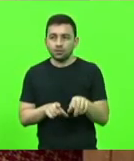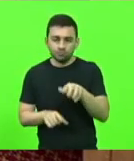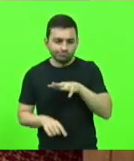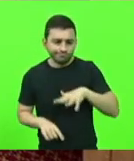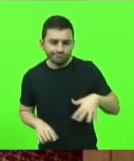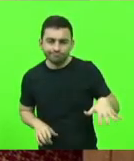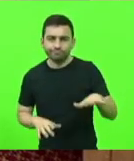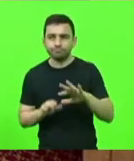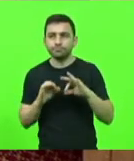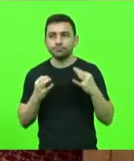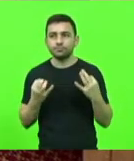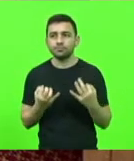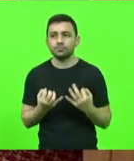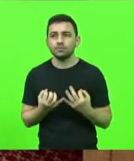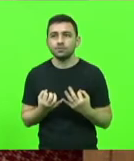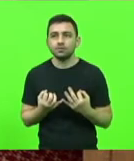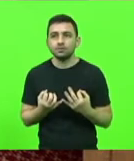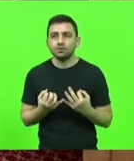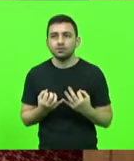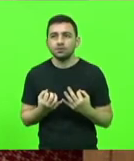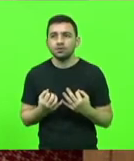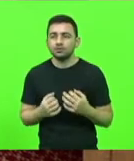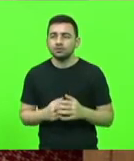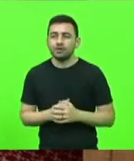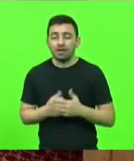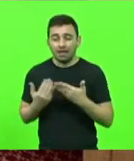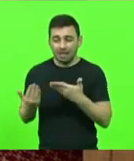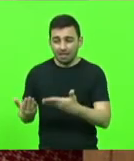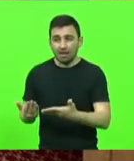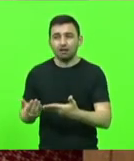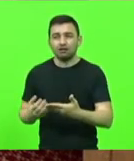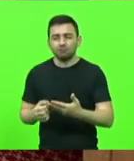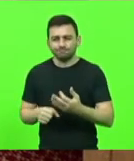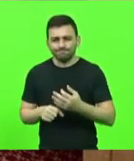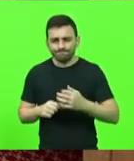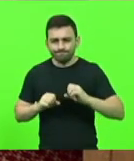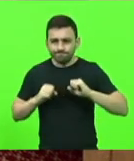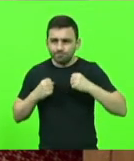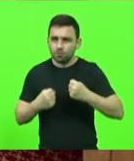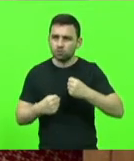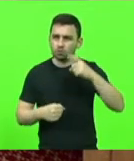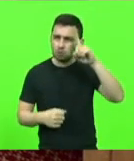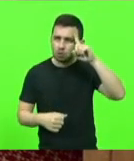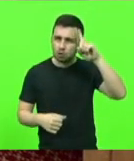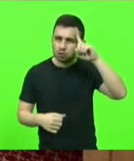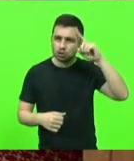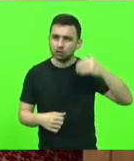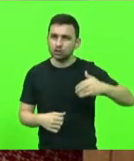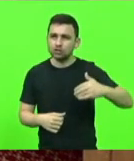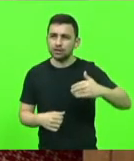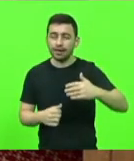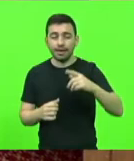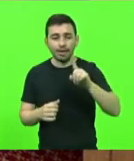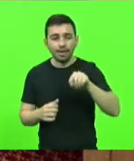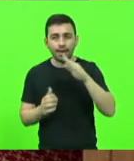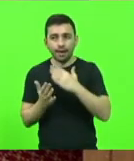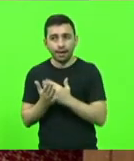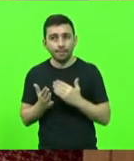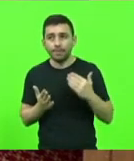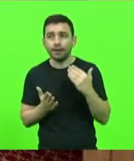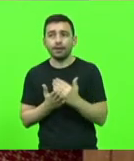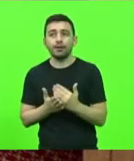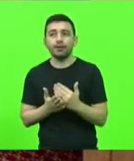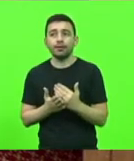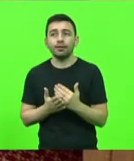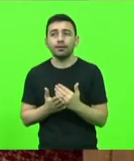todos da família então atenção que ela tem eu comprometimento no dia a dia é muito maior do